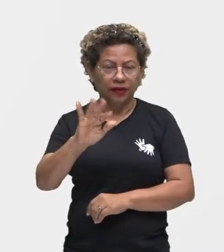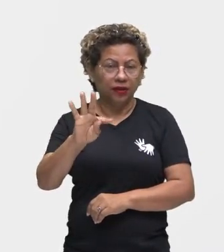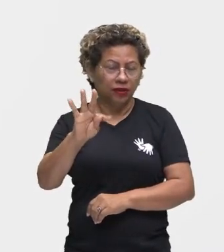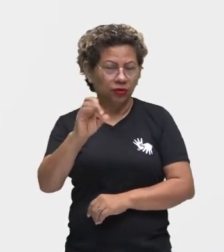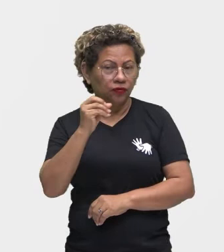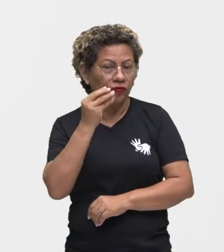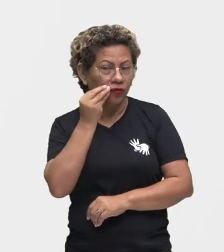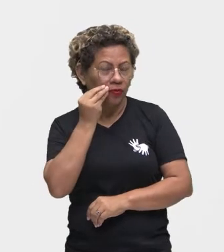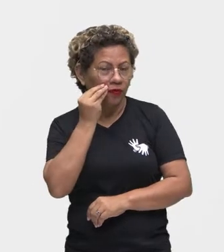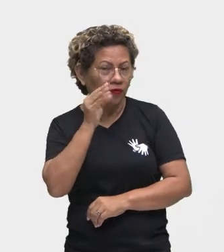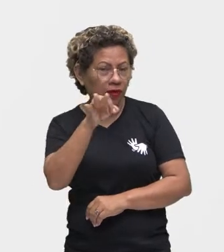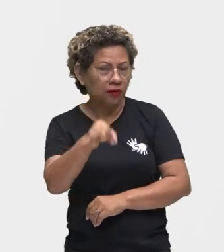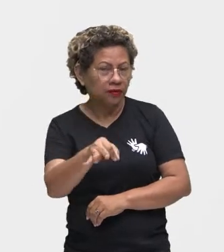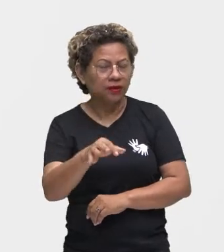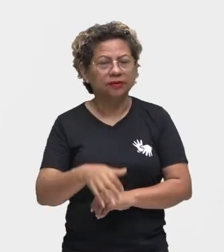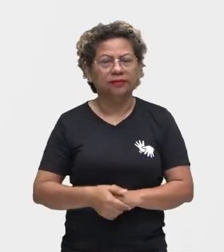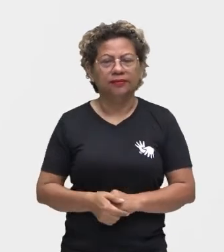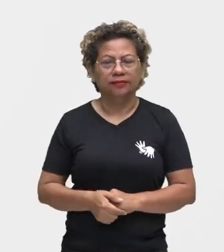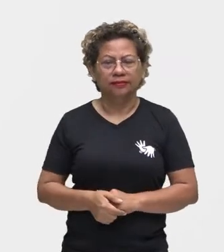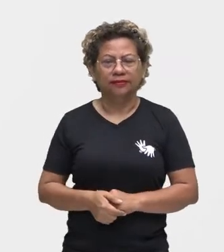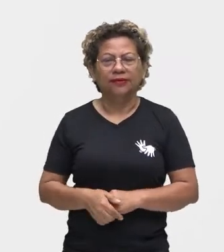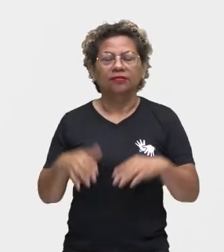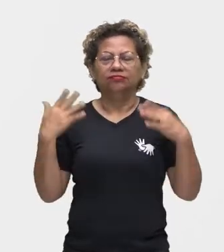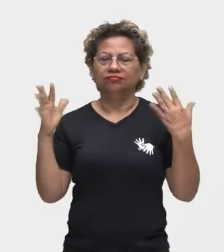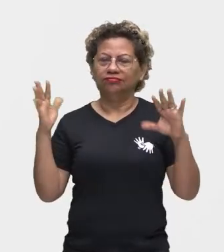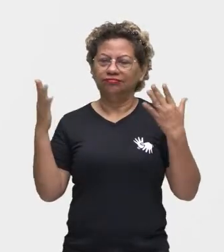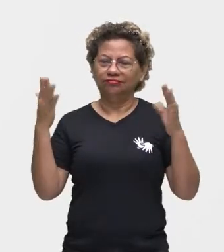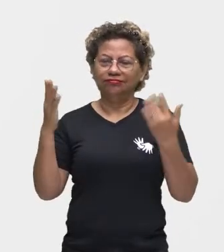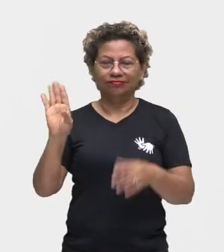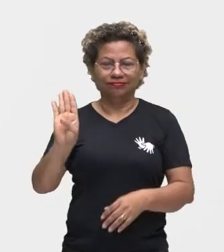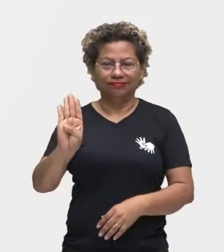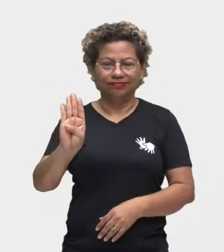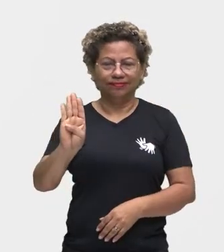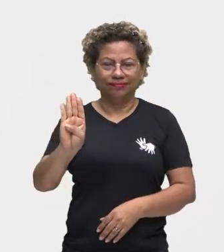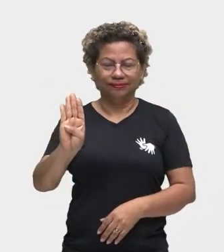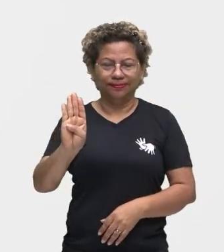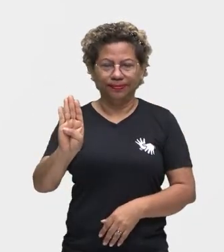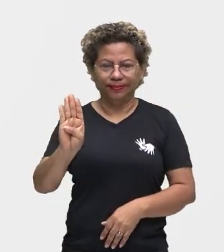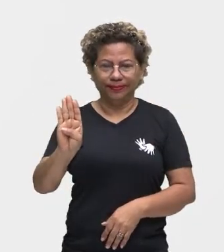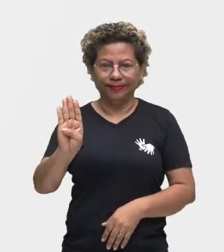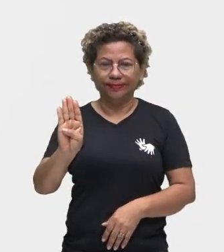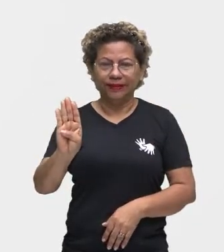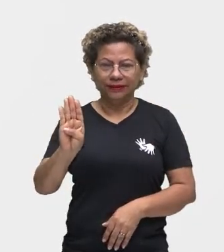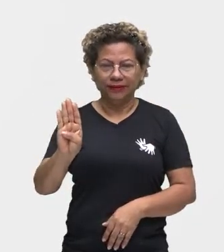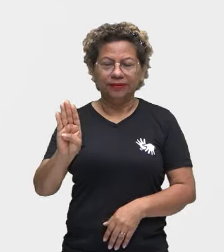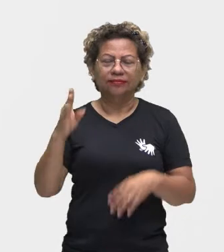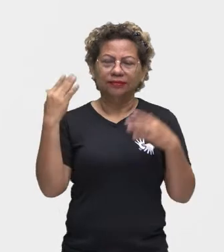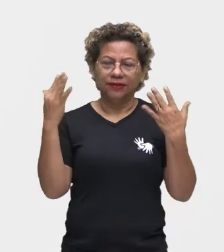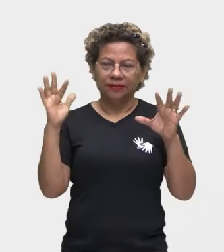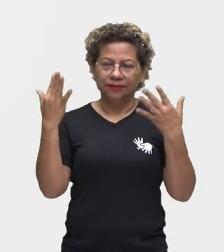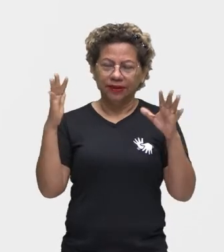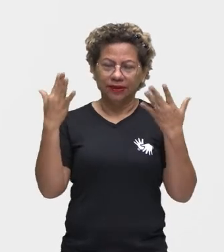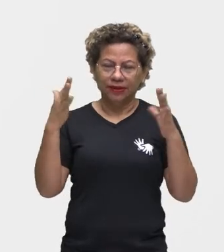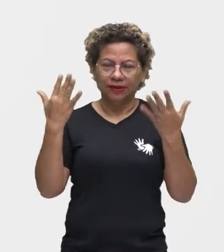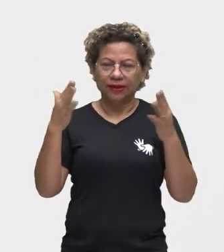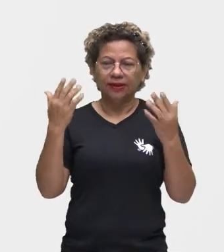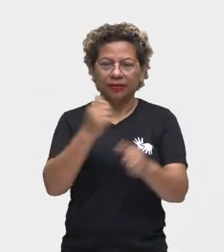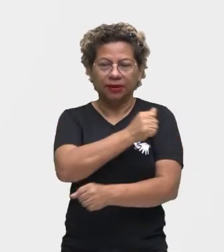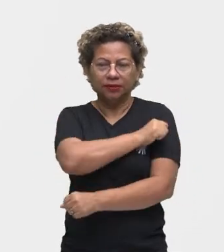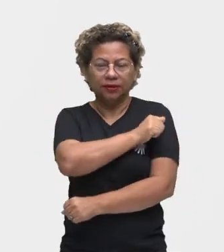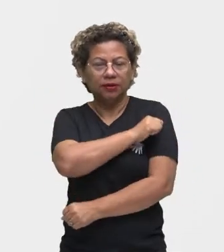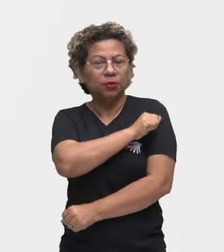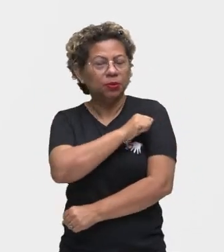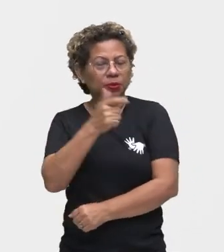à resposta e ao comentário? A resposta correta, olha aí, é a letra B. Parabéns aí para quem